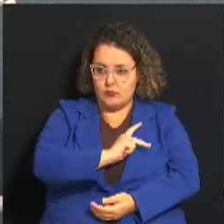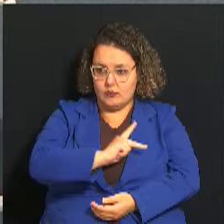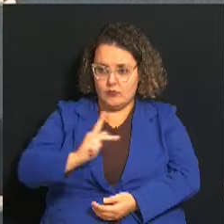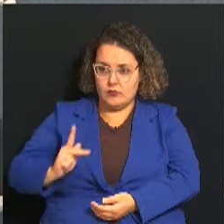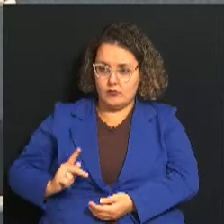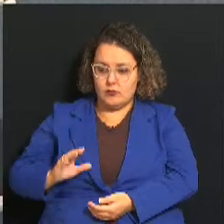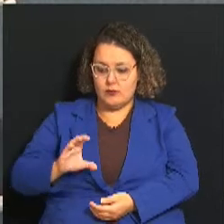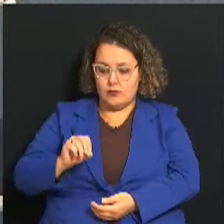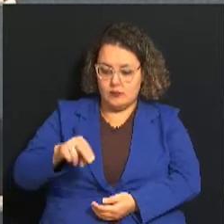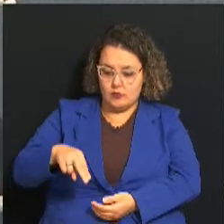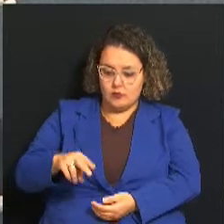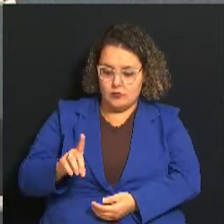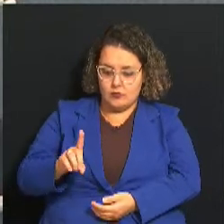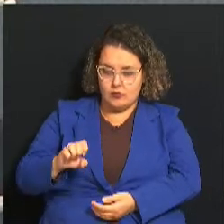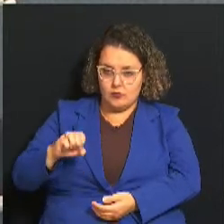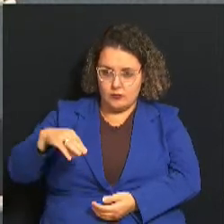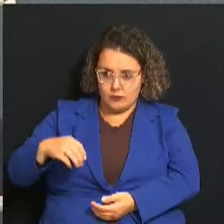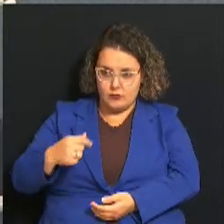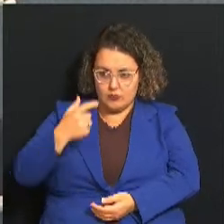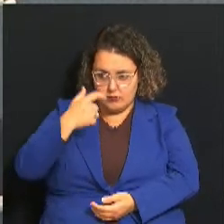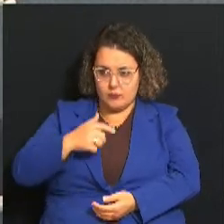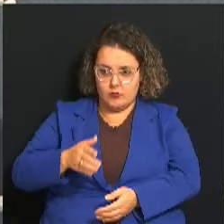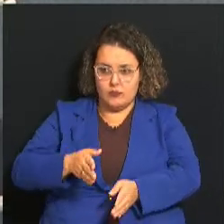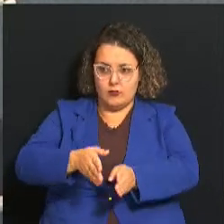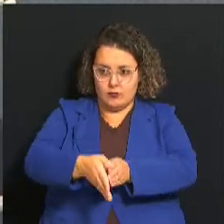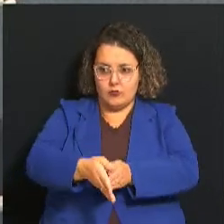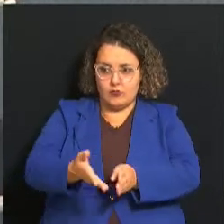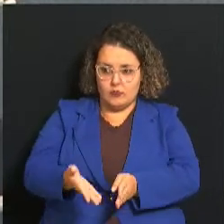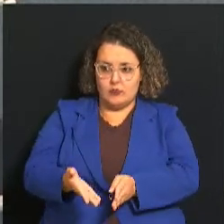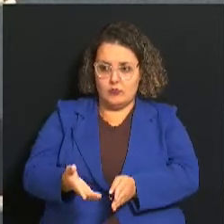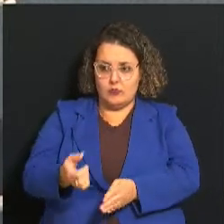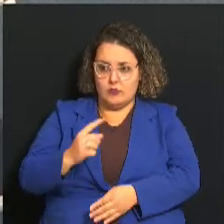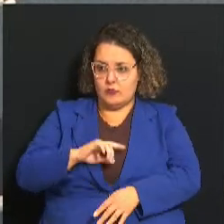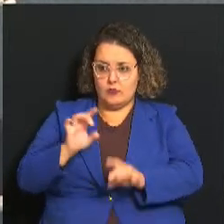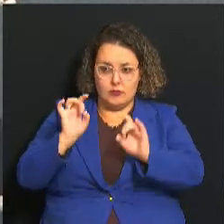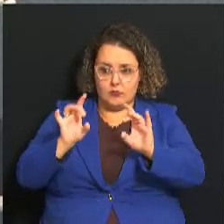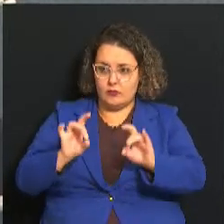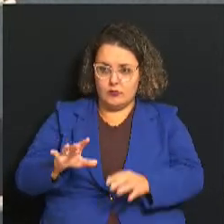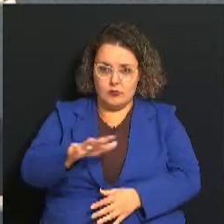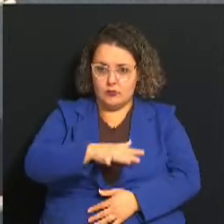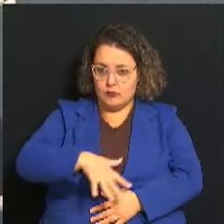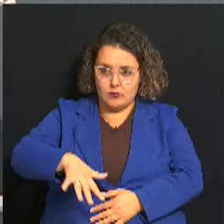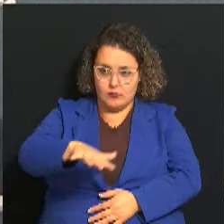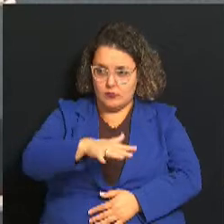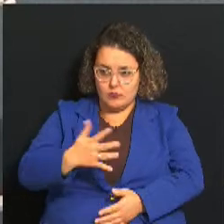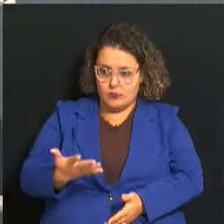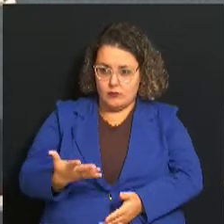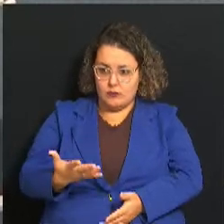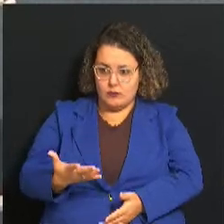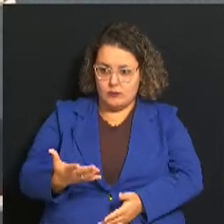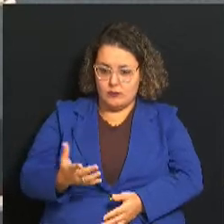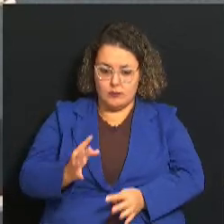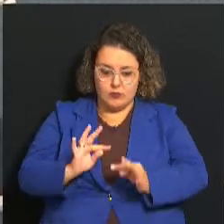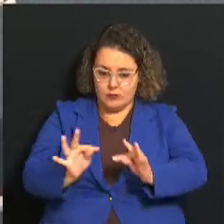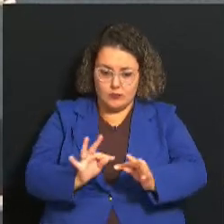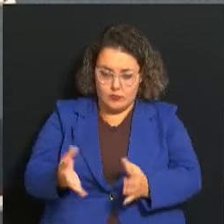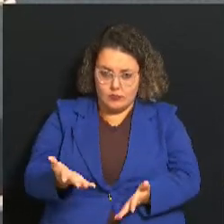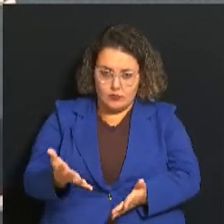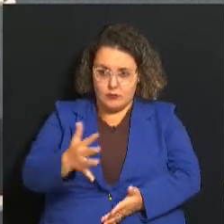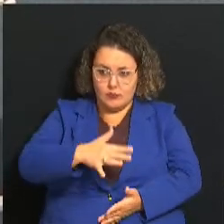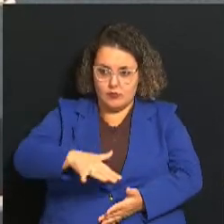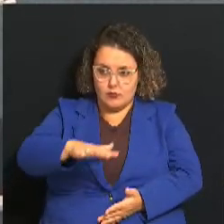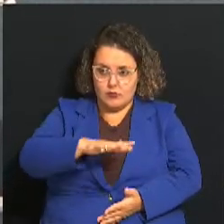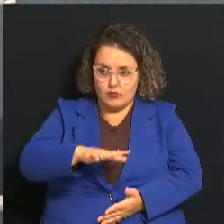CONDEMA, e eu não sou especializada nessa área, eu não sou técnica nessa área. Eu tenho